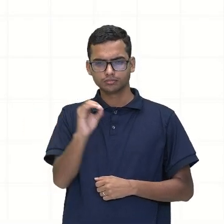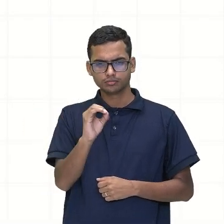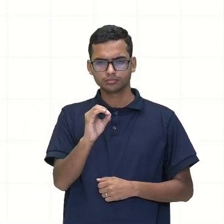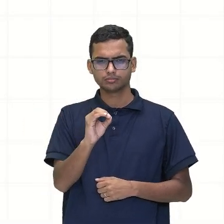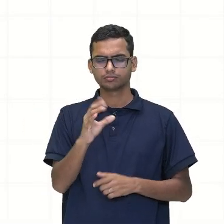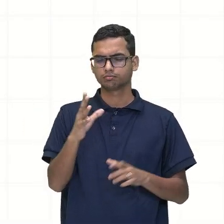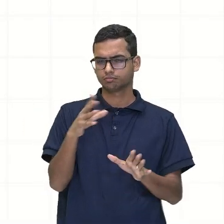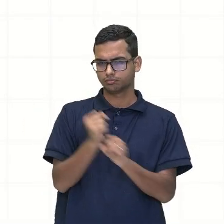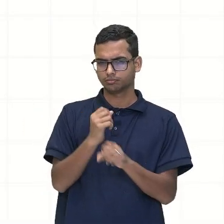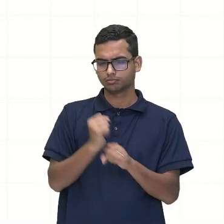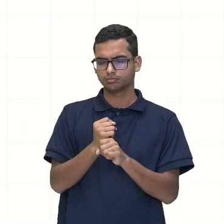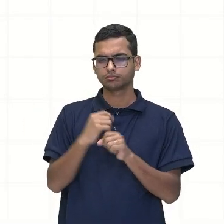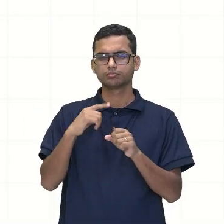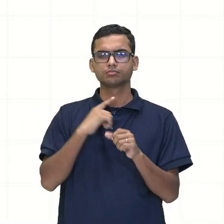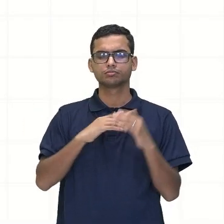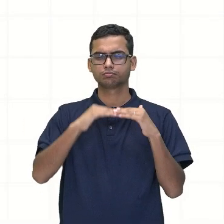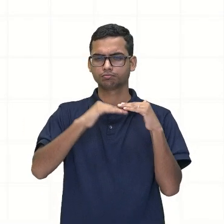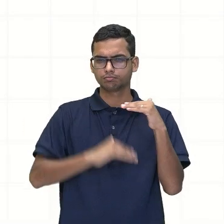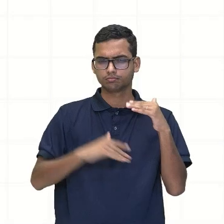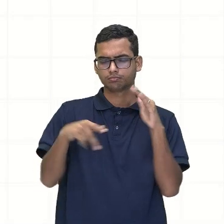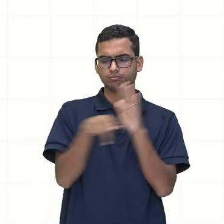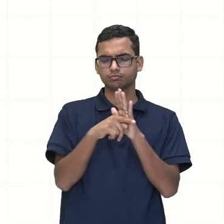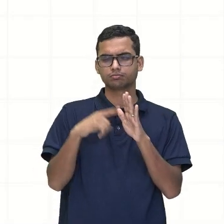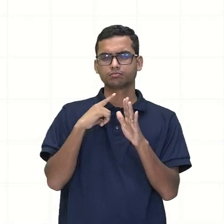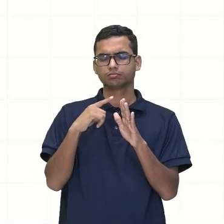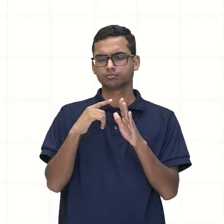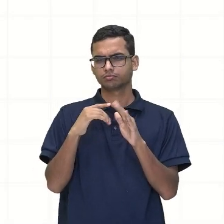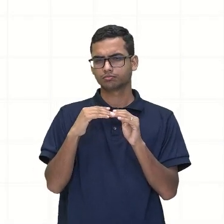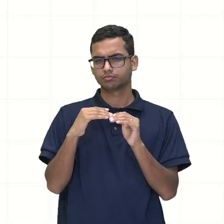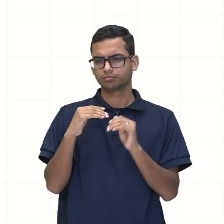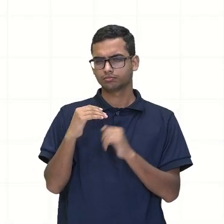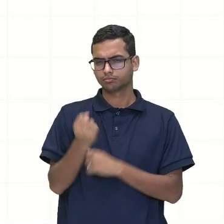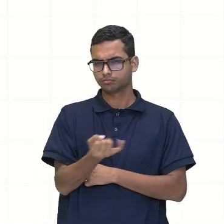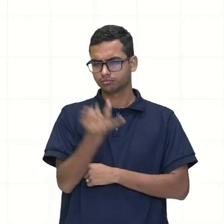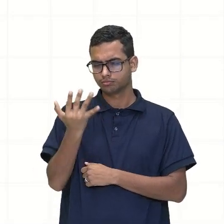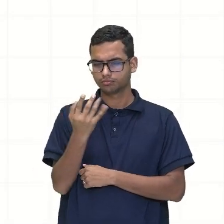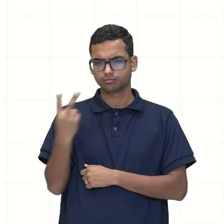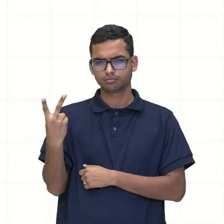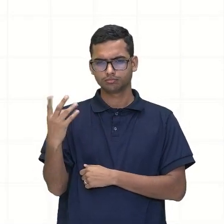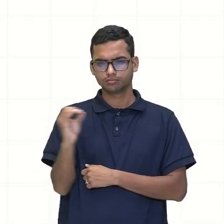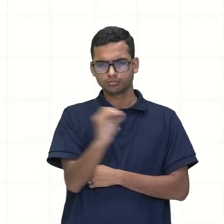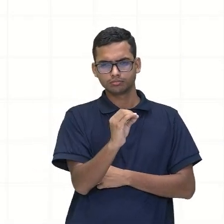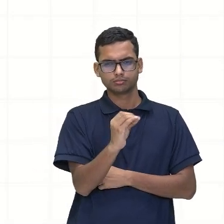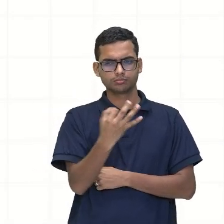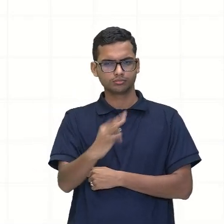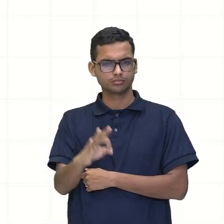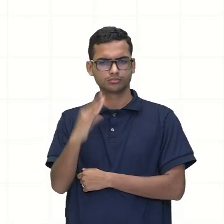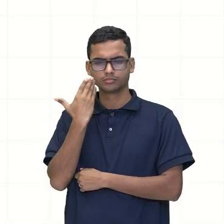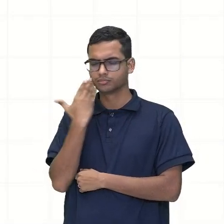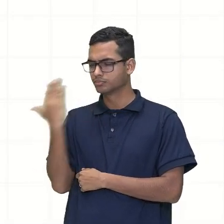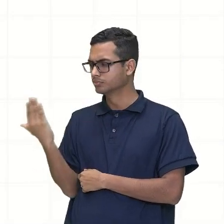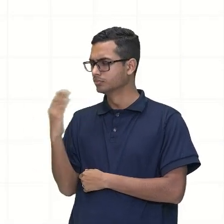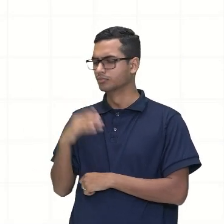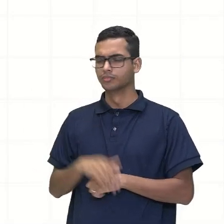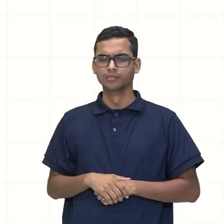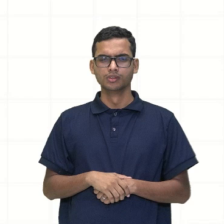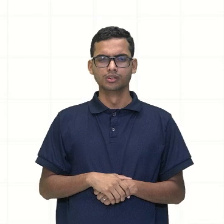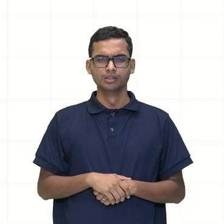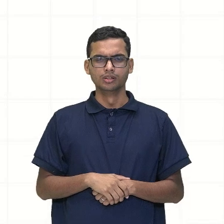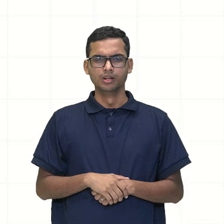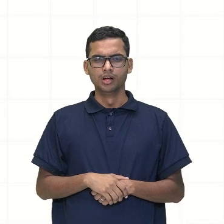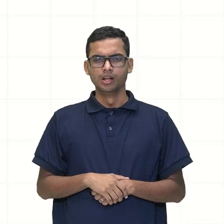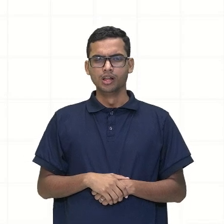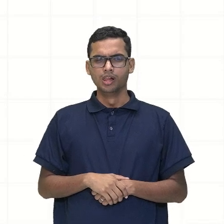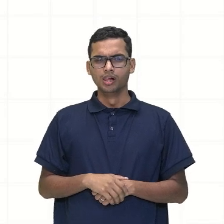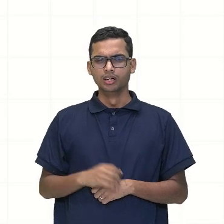o meu saldo ali era menor do que 80, menor do que 200. De 120 para 200 faltam